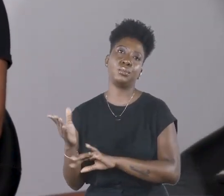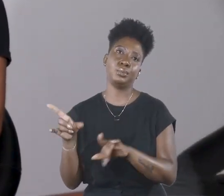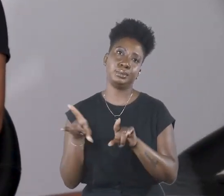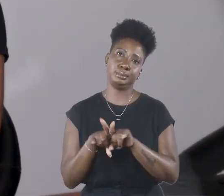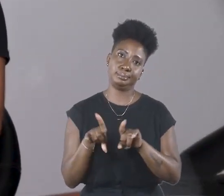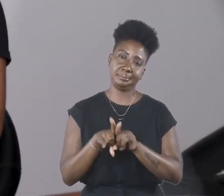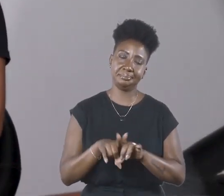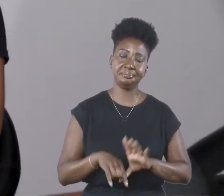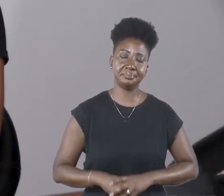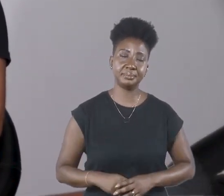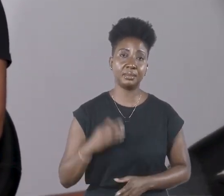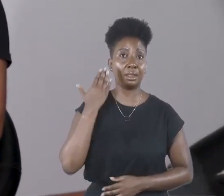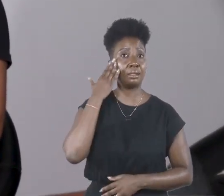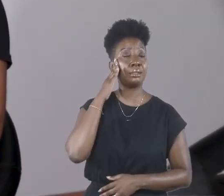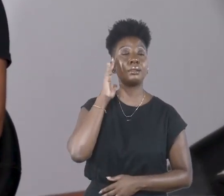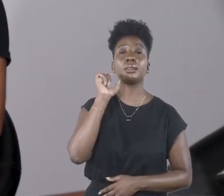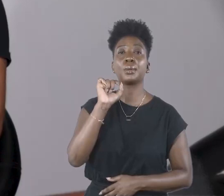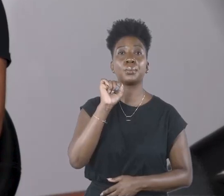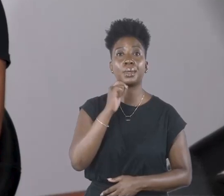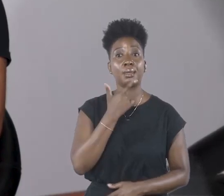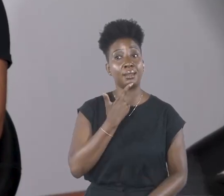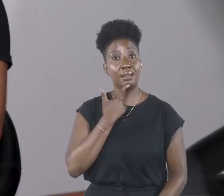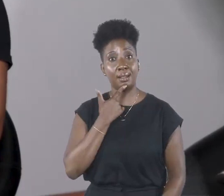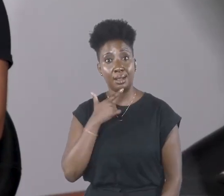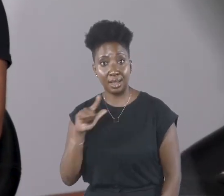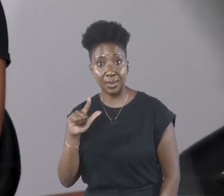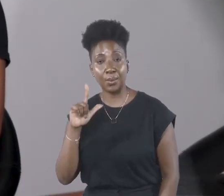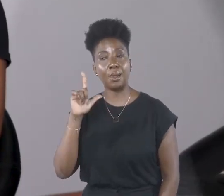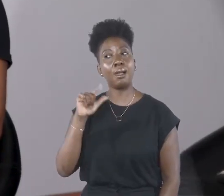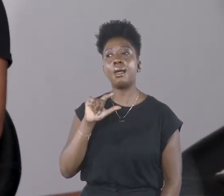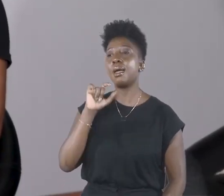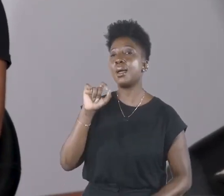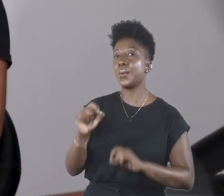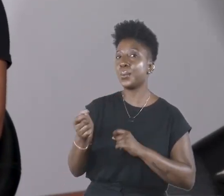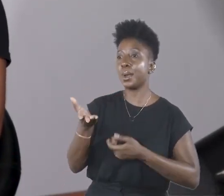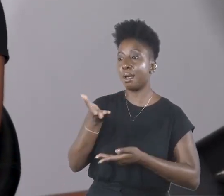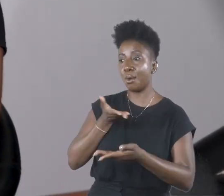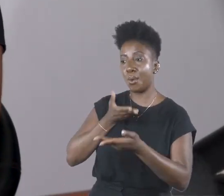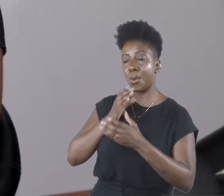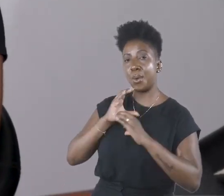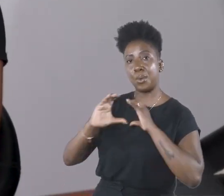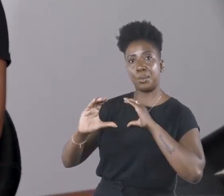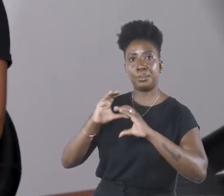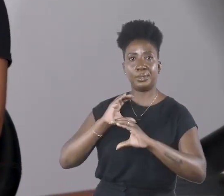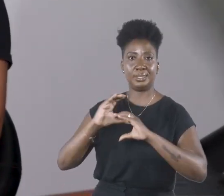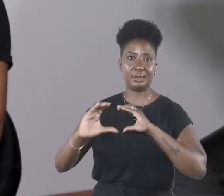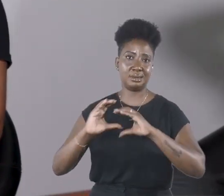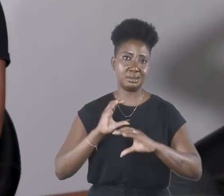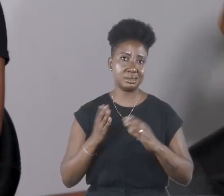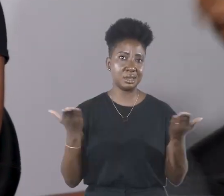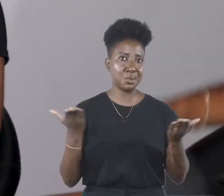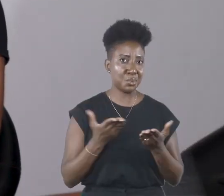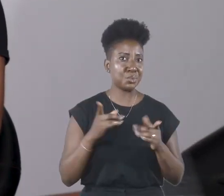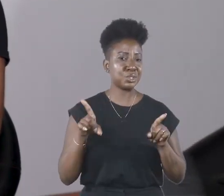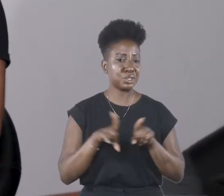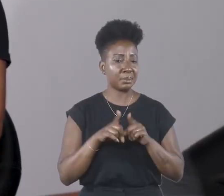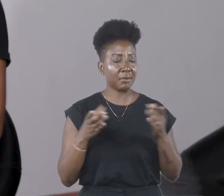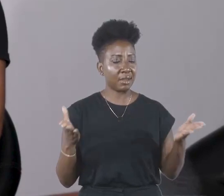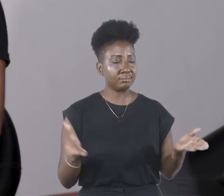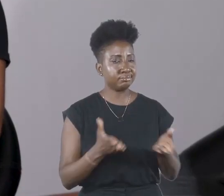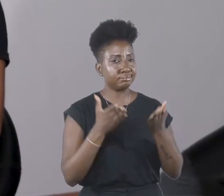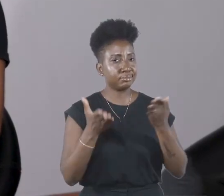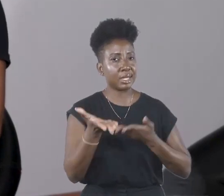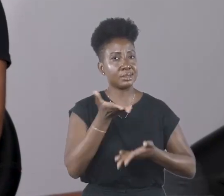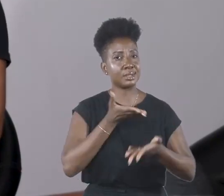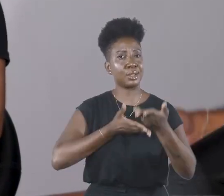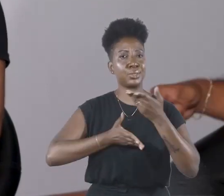culturais para fora do Abraço também. E aí, entendendo que língua é uma desculpa, é um veículo, a gente tenta